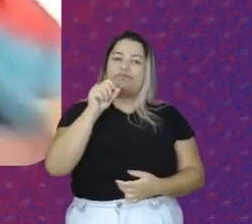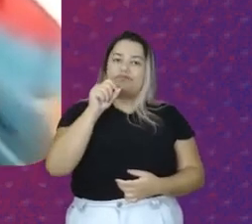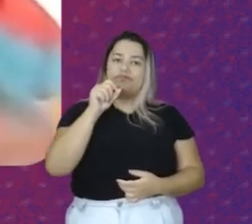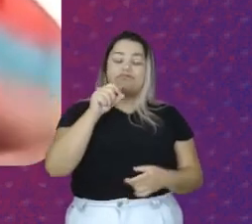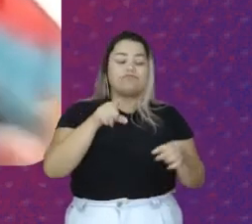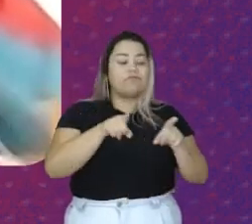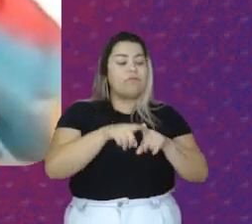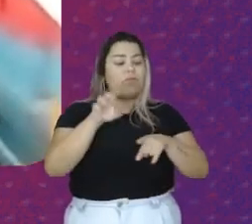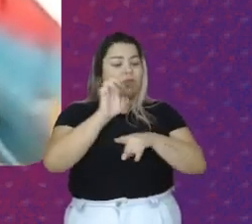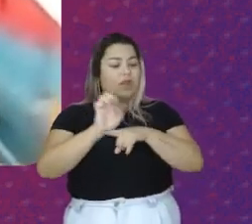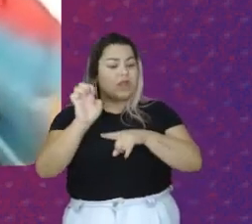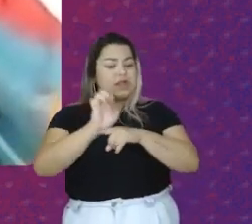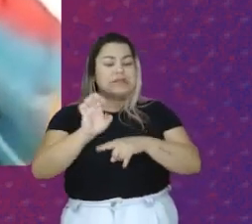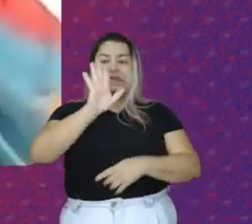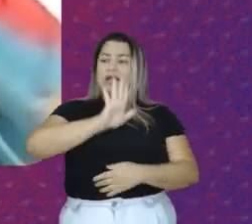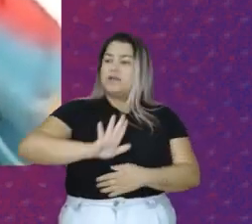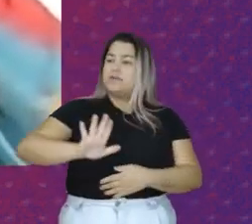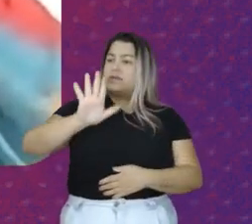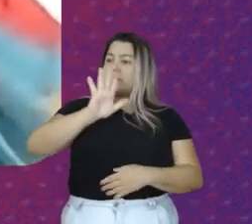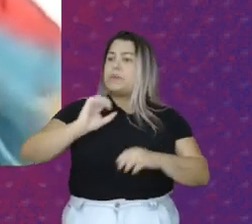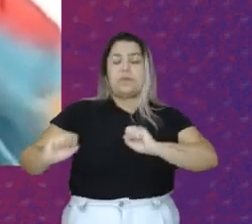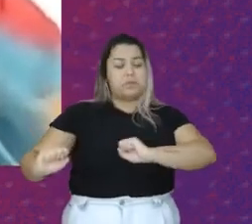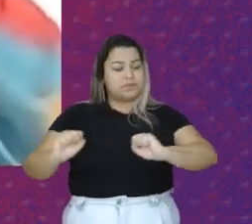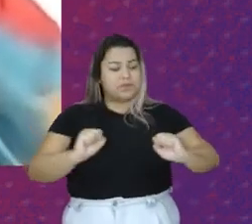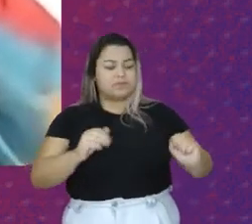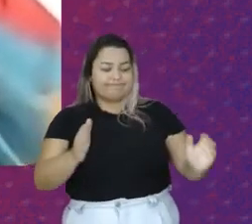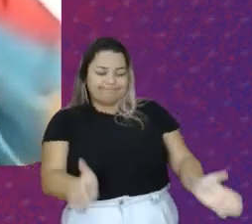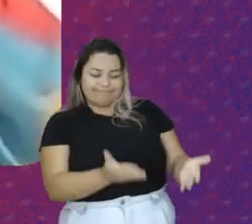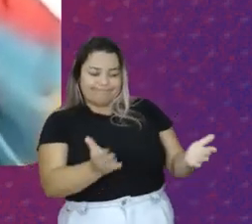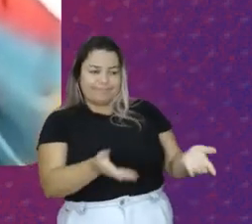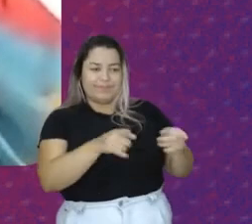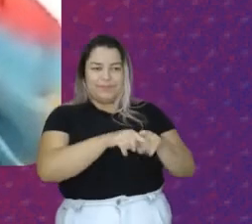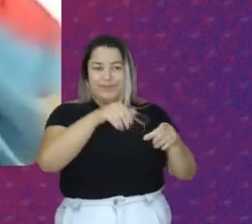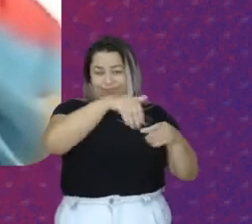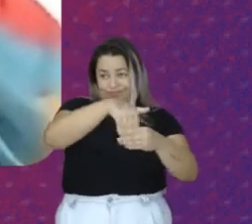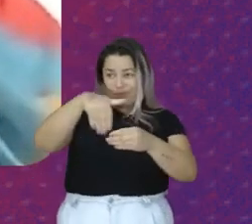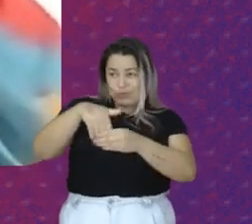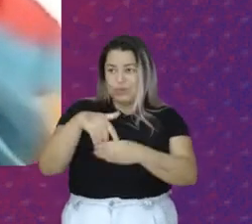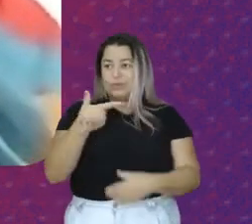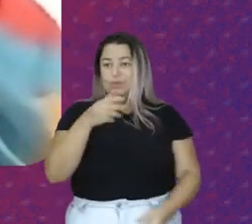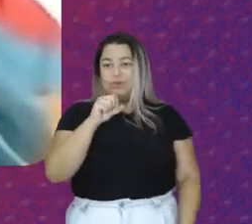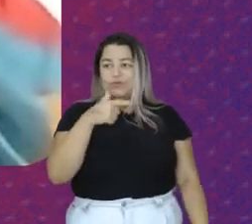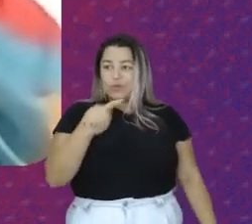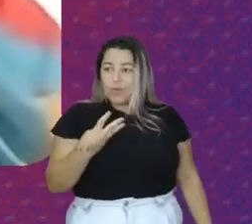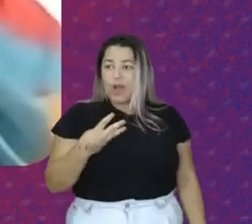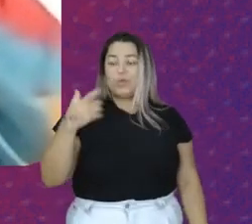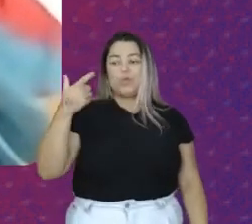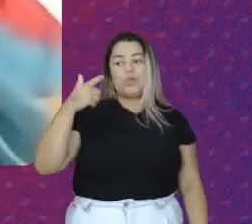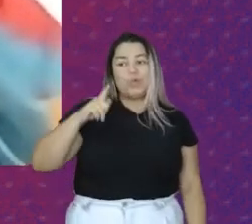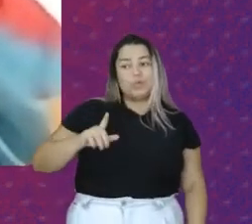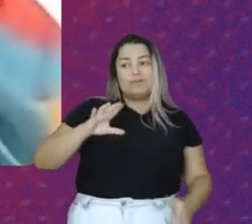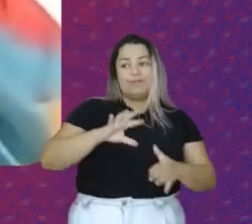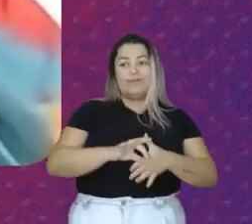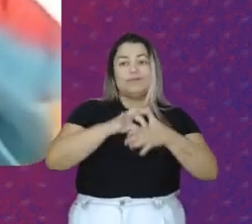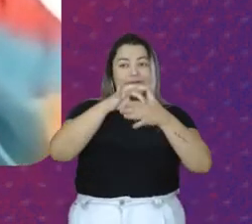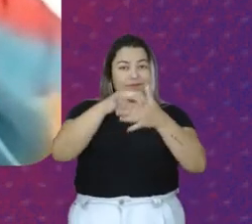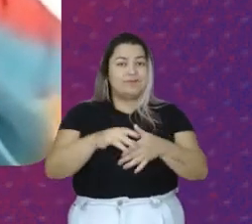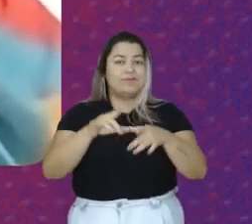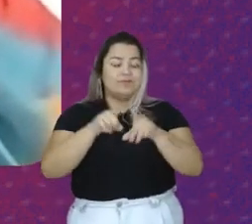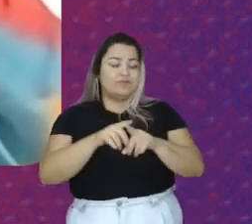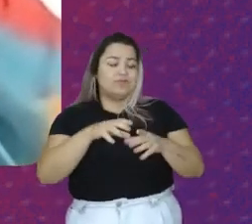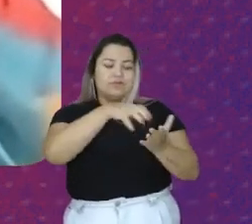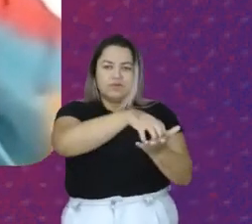âmbito estadual, nacional, possam potencializar nas eleições de 2024 outras lideranças nos territórios.